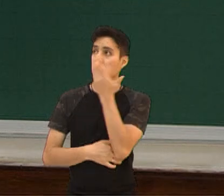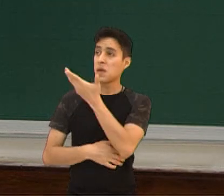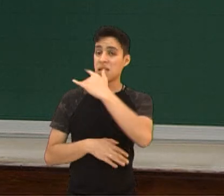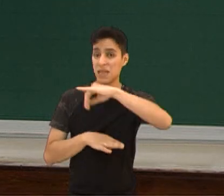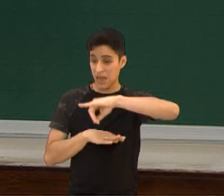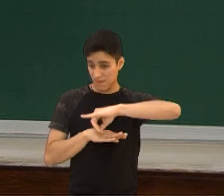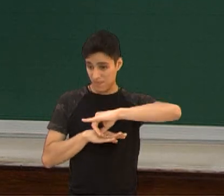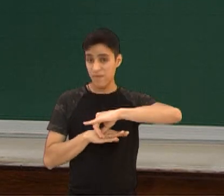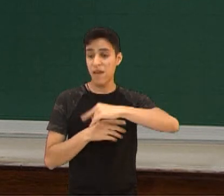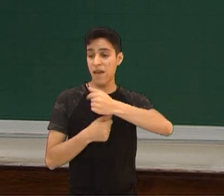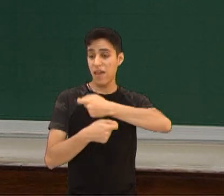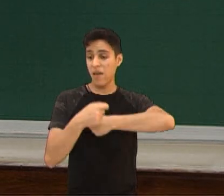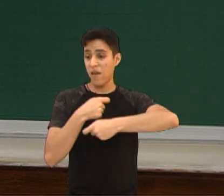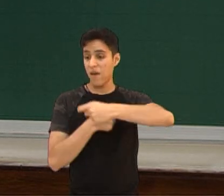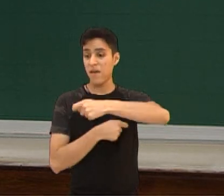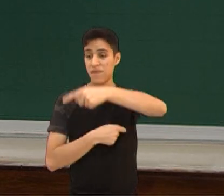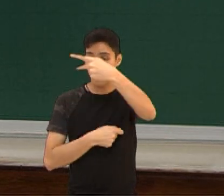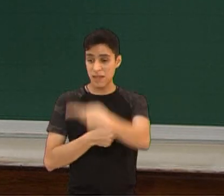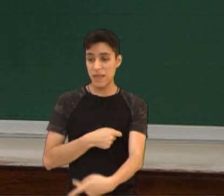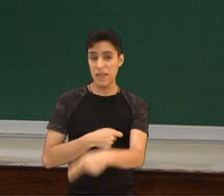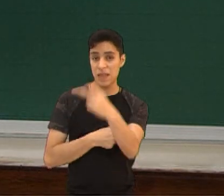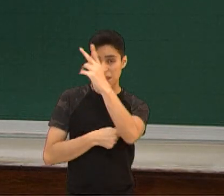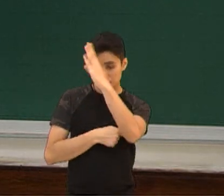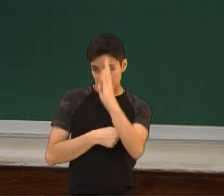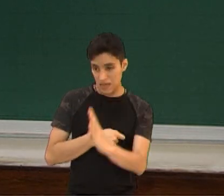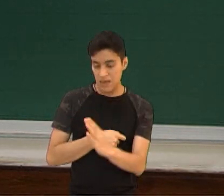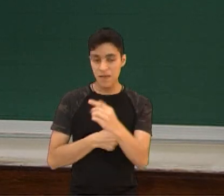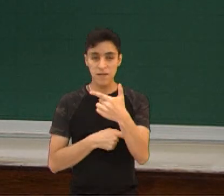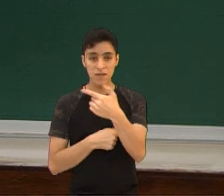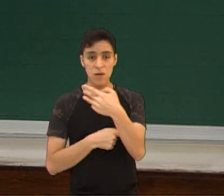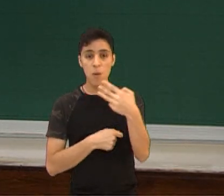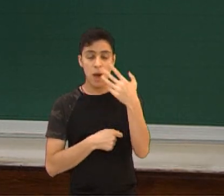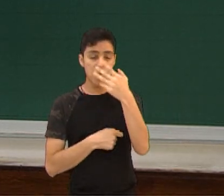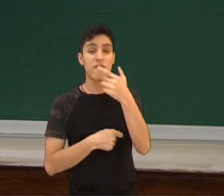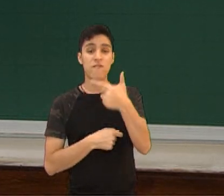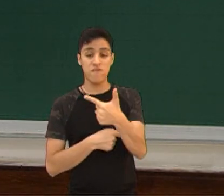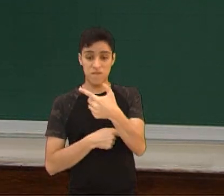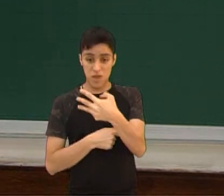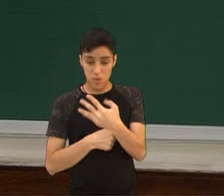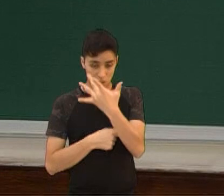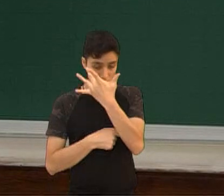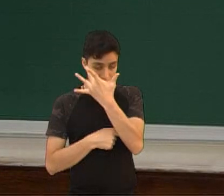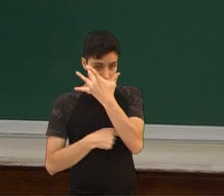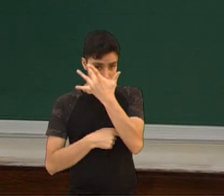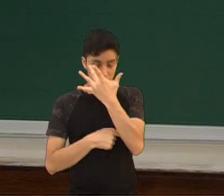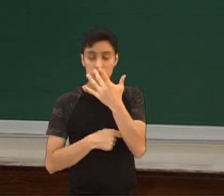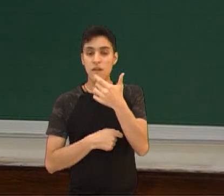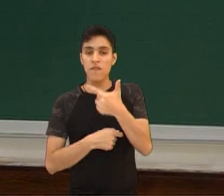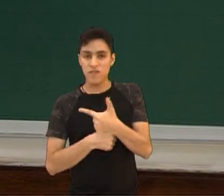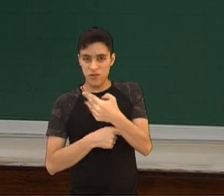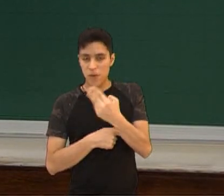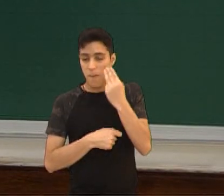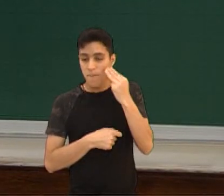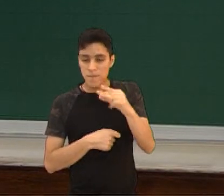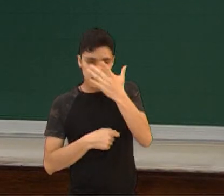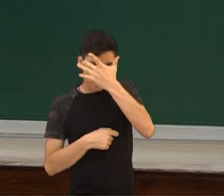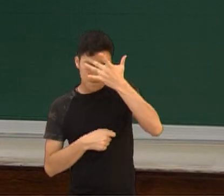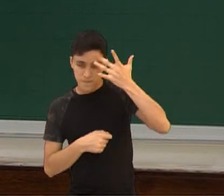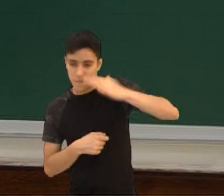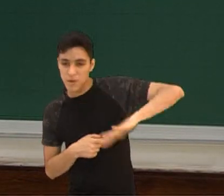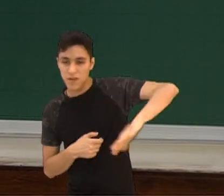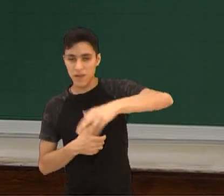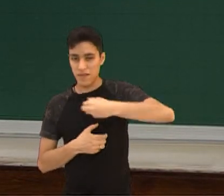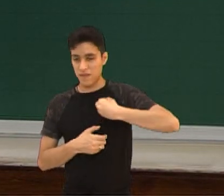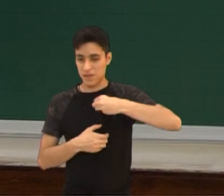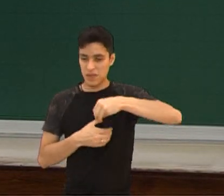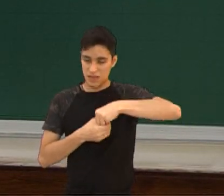capital econômica, aí, a cidade econômica do Brasil, com 24 milhões de pessoas só isso incluindo a região metropolitana e